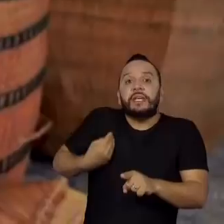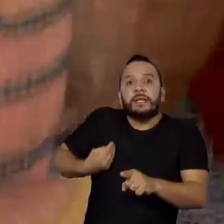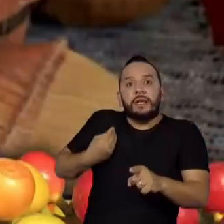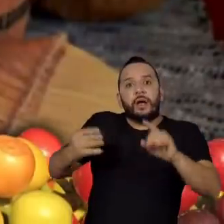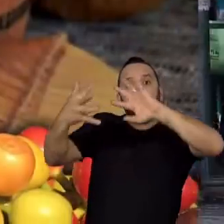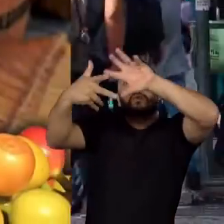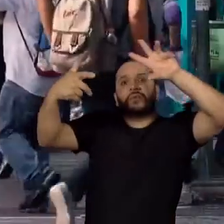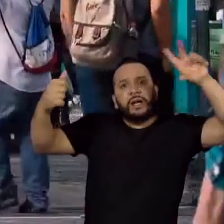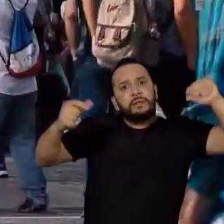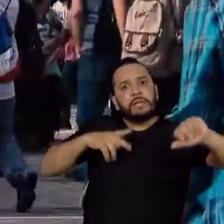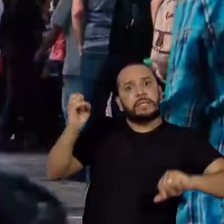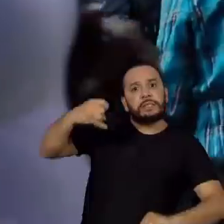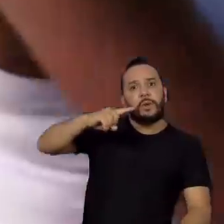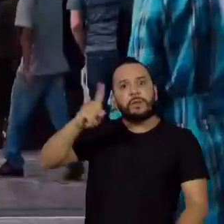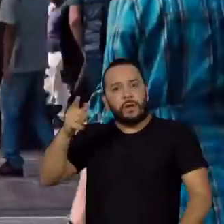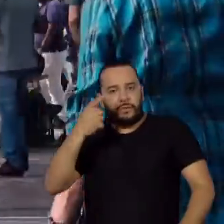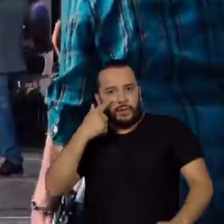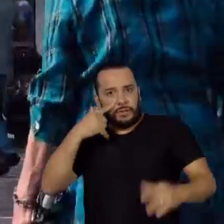também.